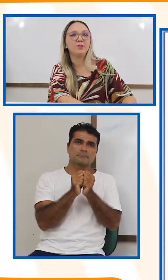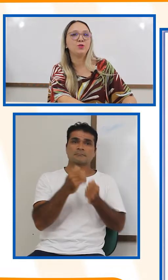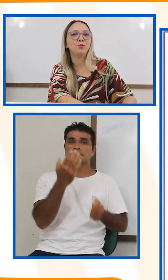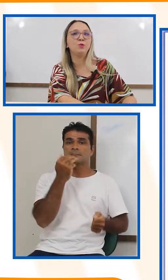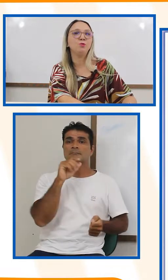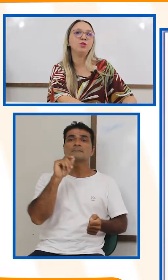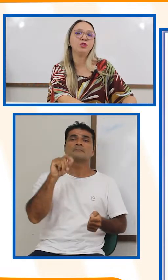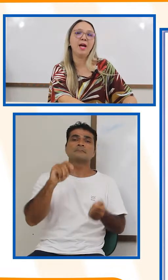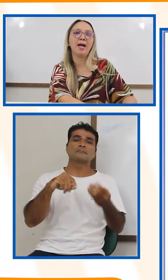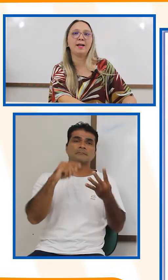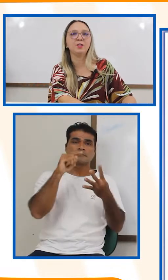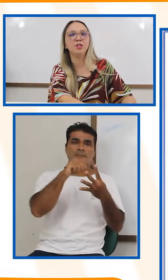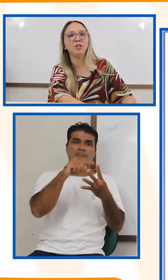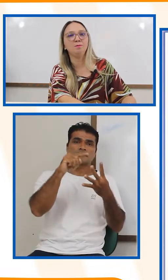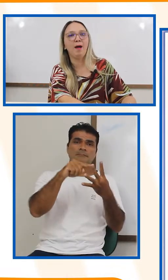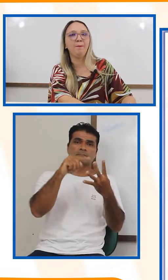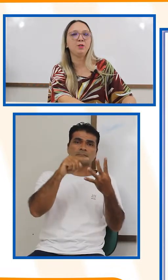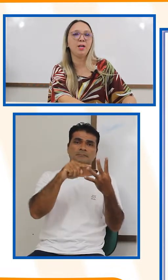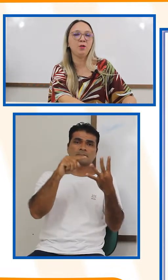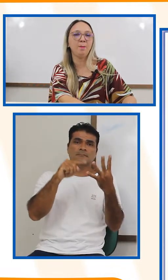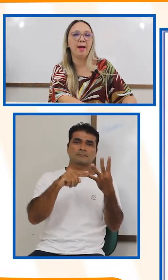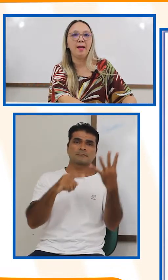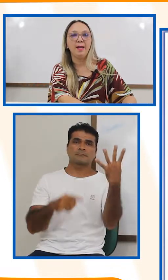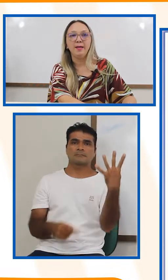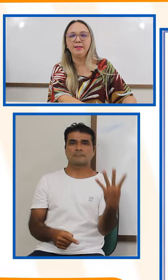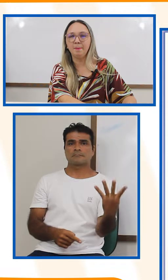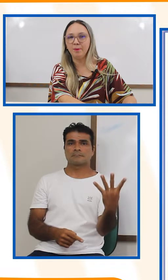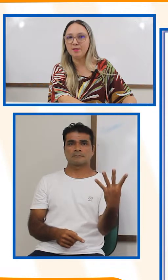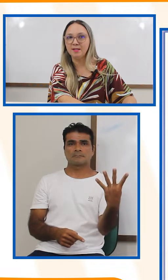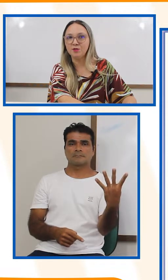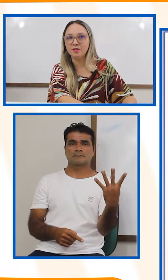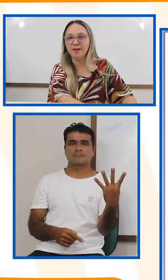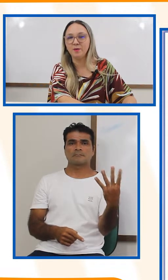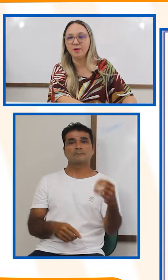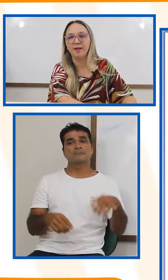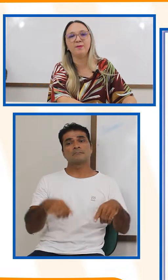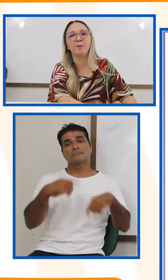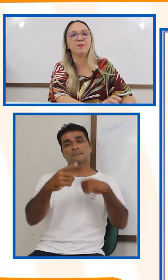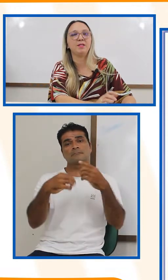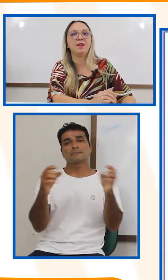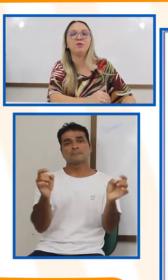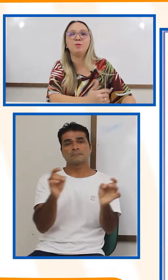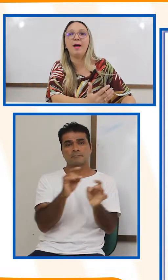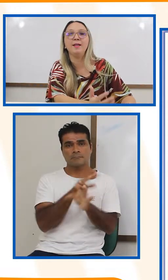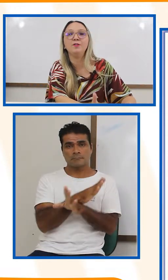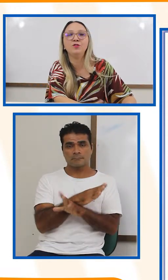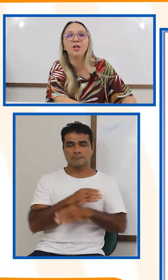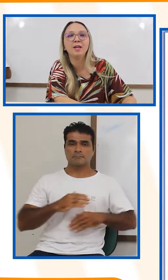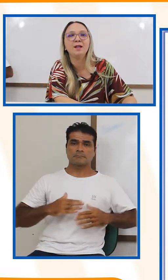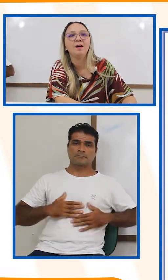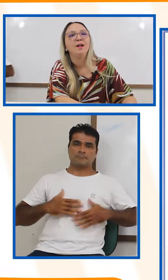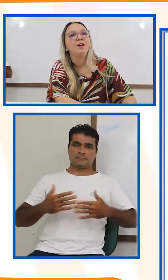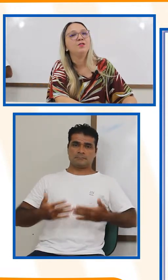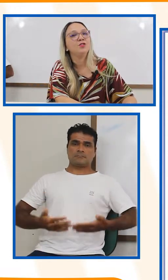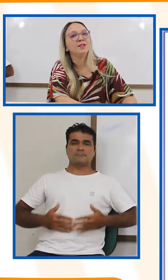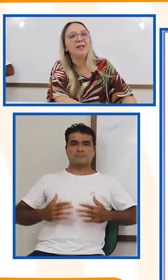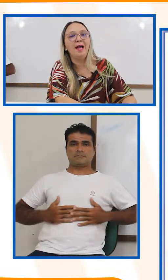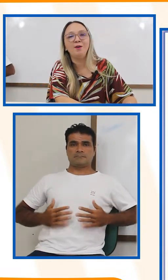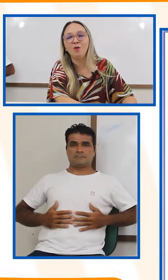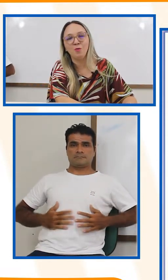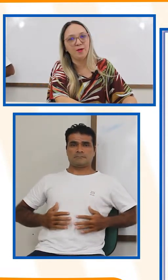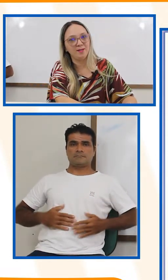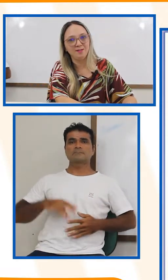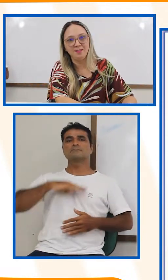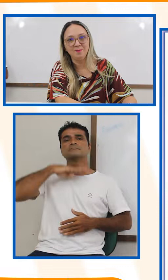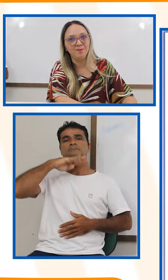comeram caju, jaca, jenipapo e jatobá. E depois eles disseram o quê? Depois que estavam de barriga cheia.